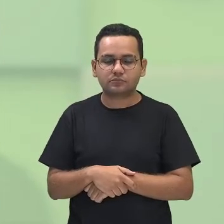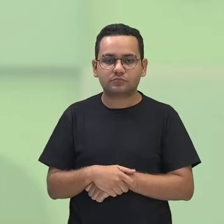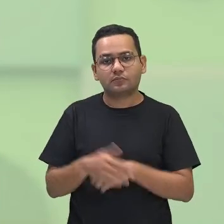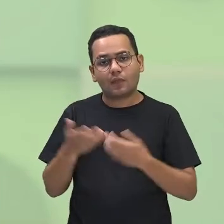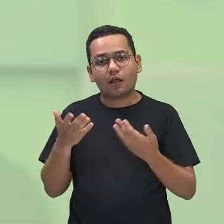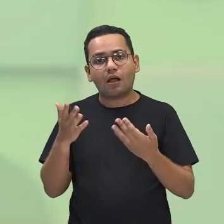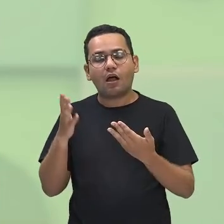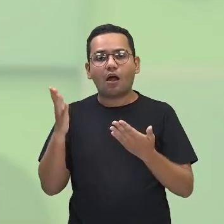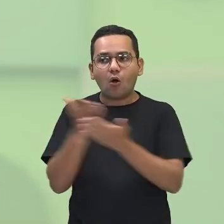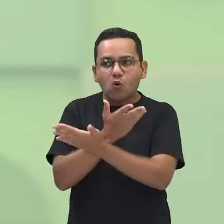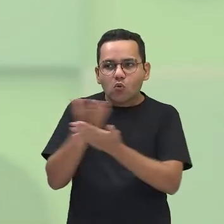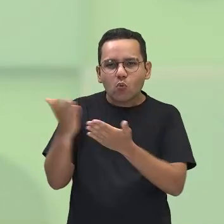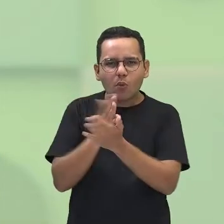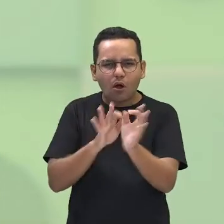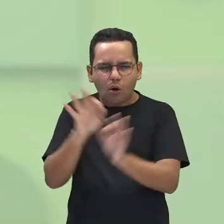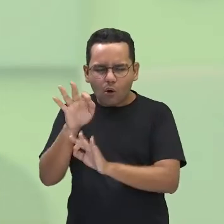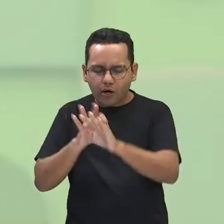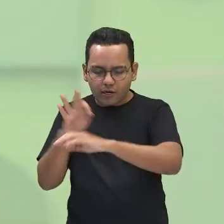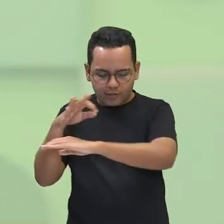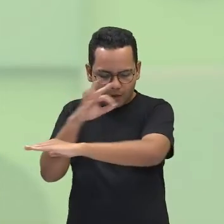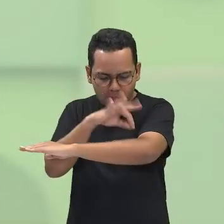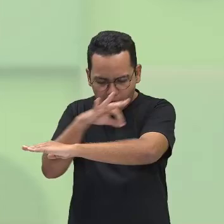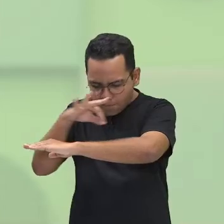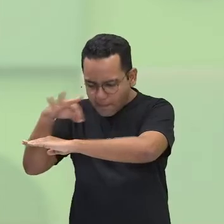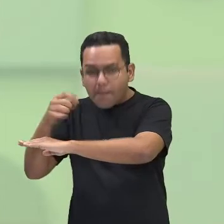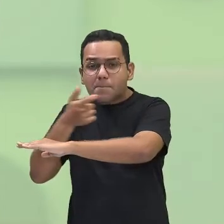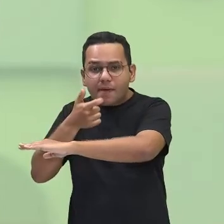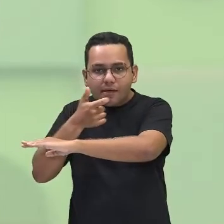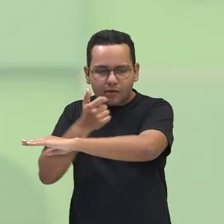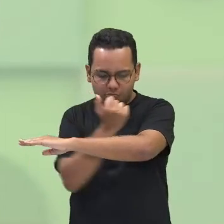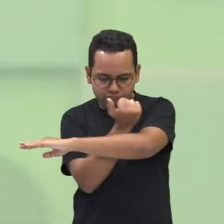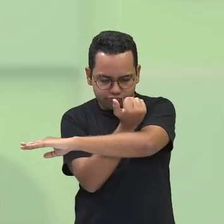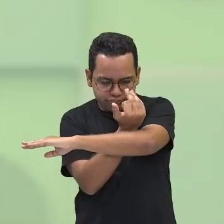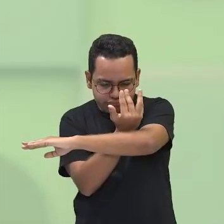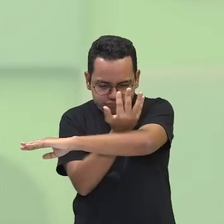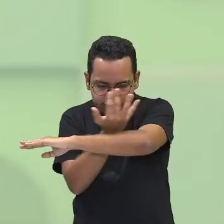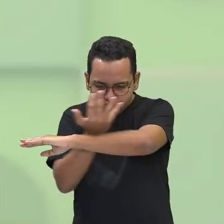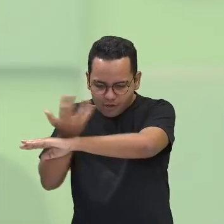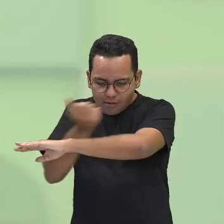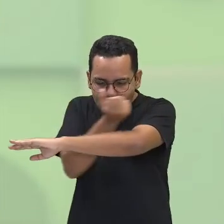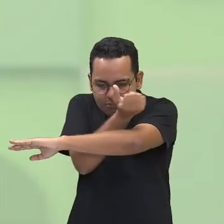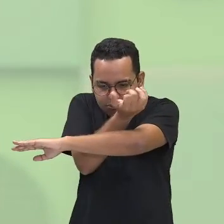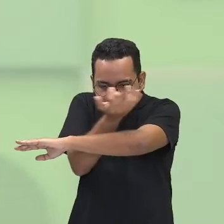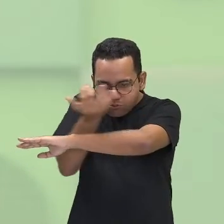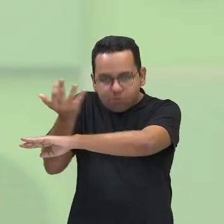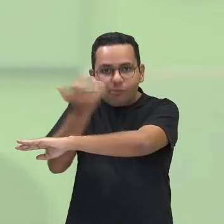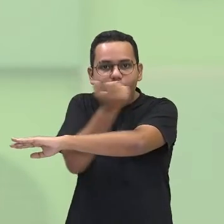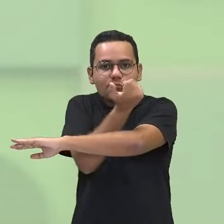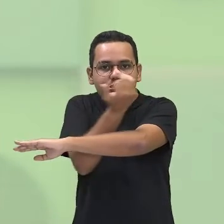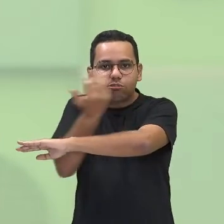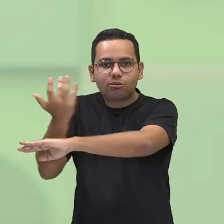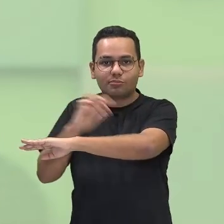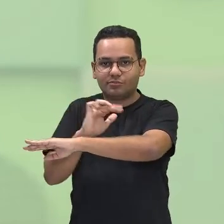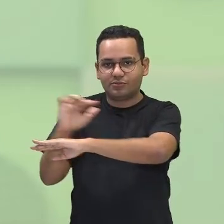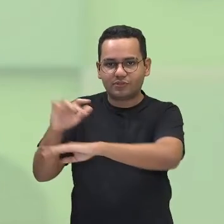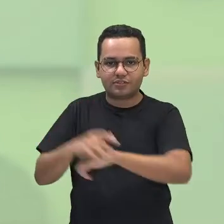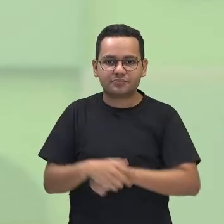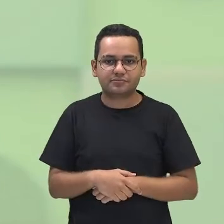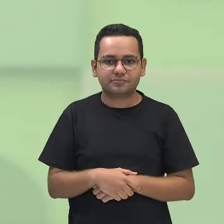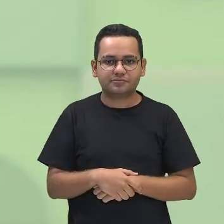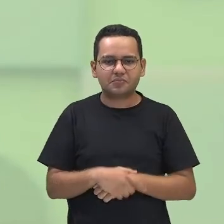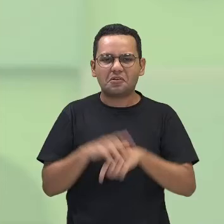outras e formam aquele campo florido. Aí já são plantas que a flor já é